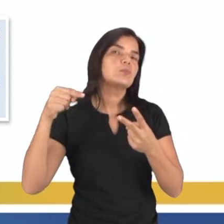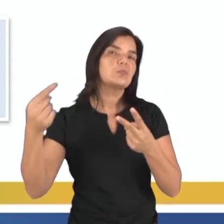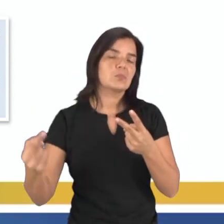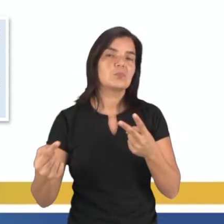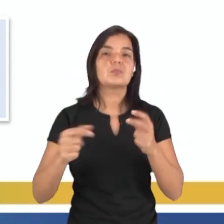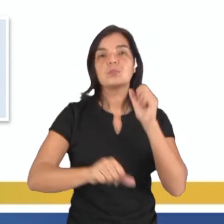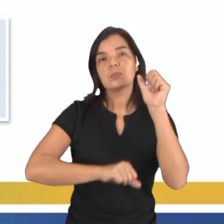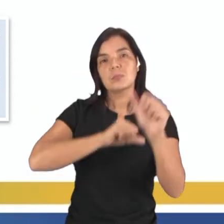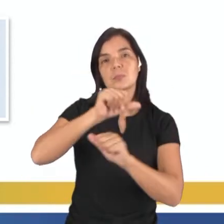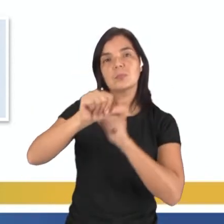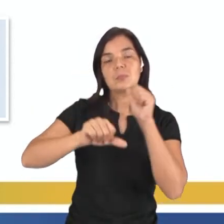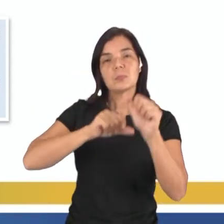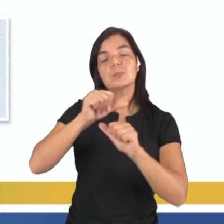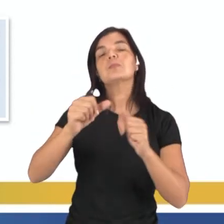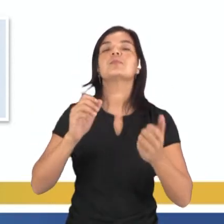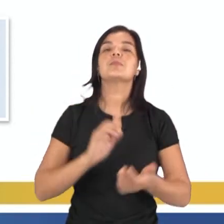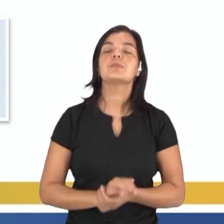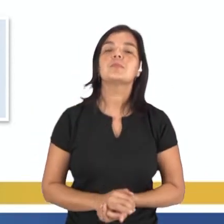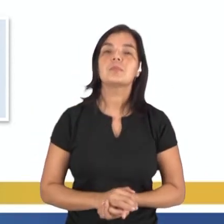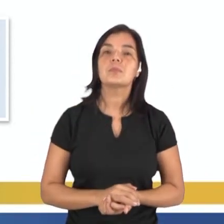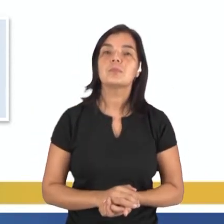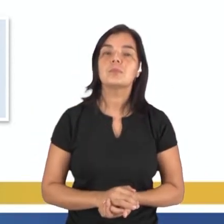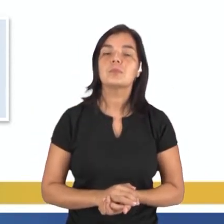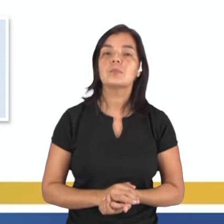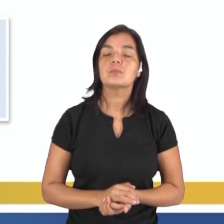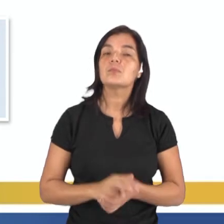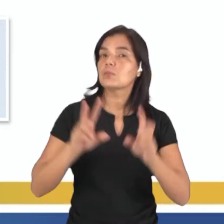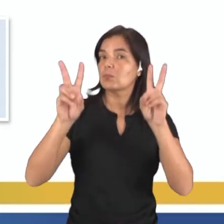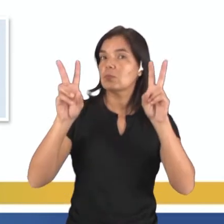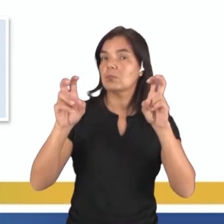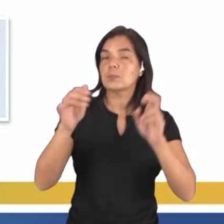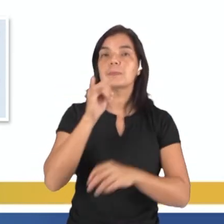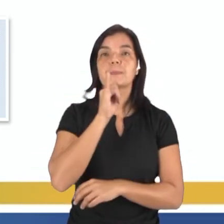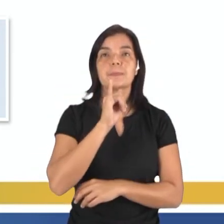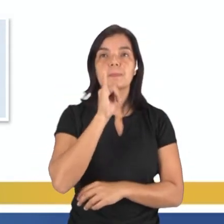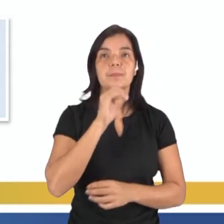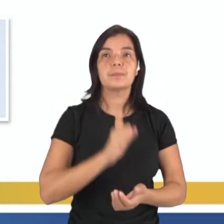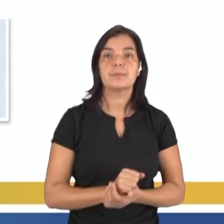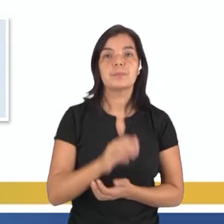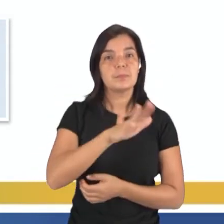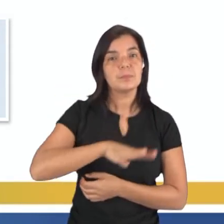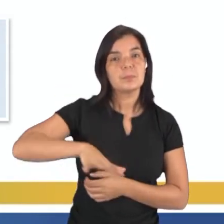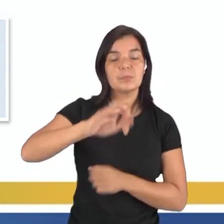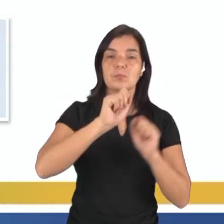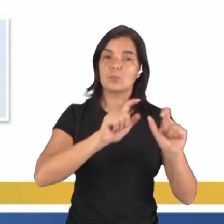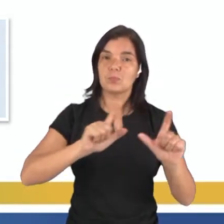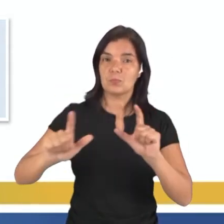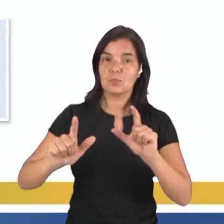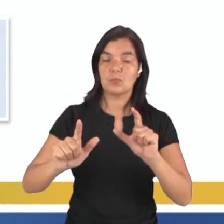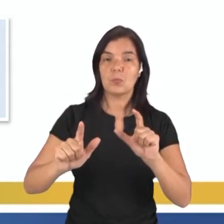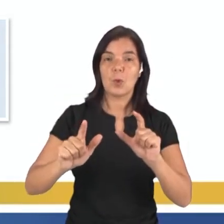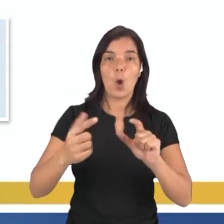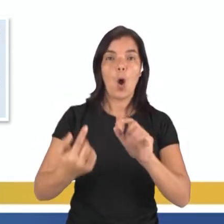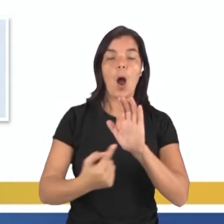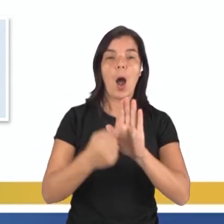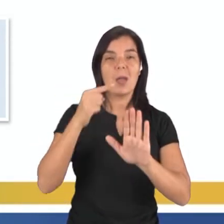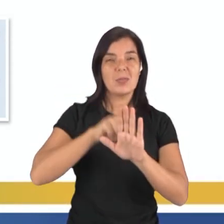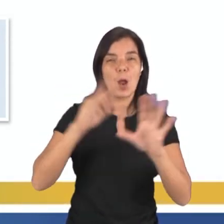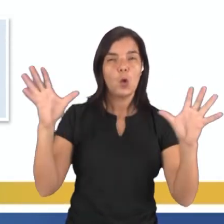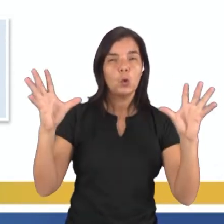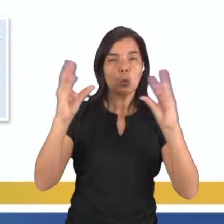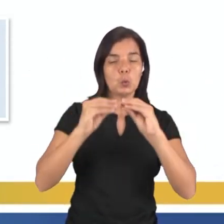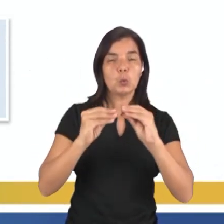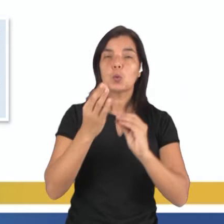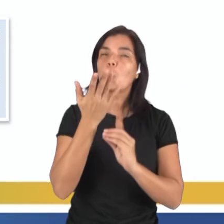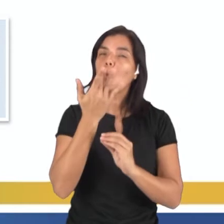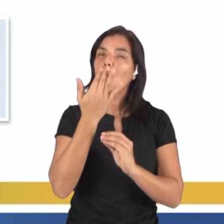para que as mudanças, transições do tópico. Por exemplo, se a maioria dos slides tem um fundo escuro, com um texto em